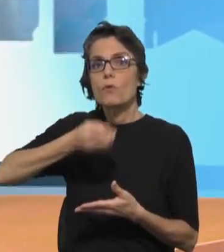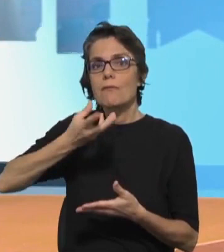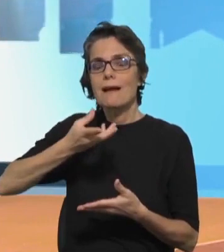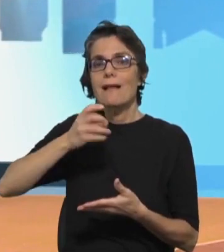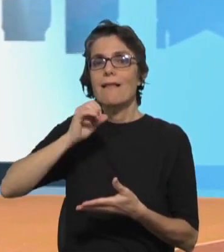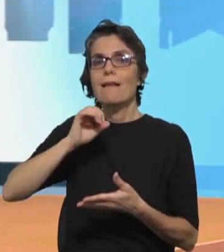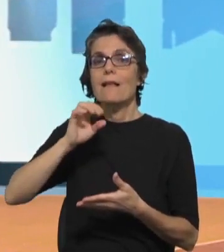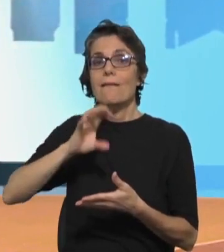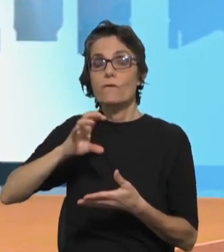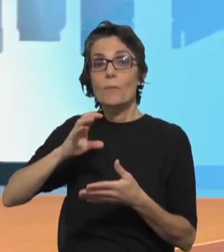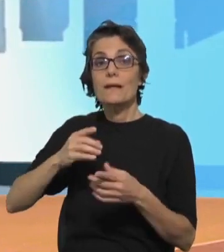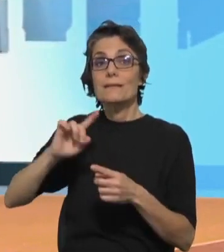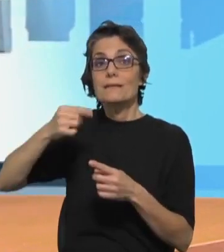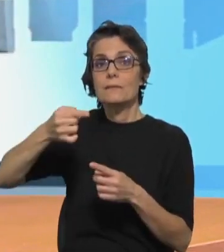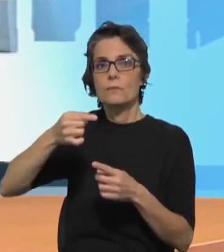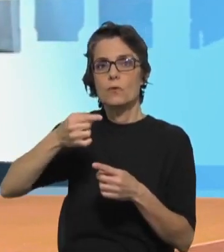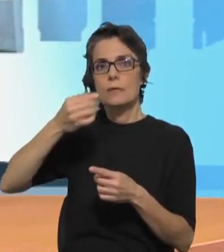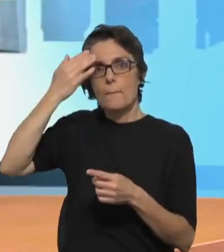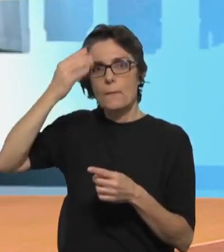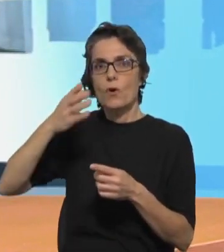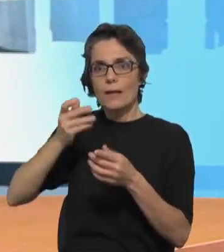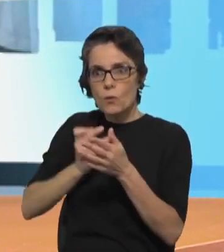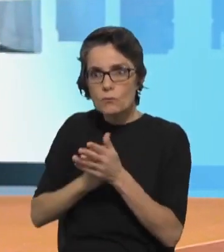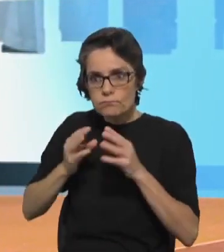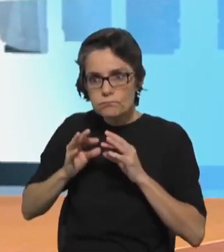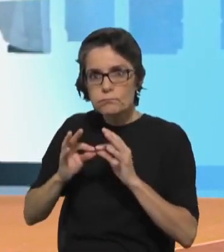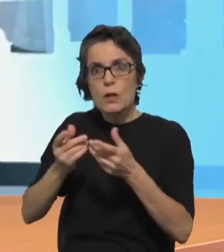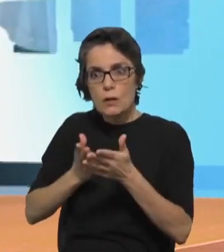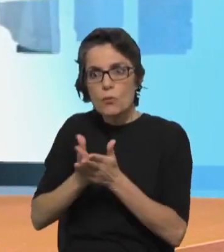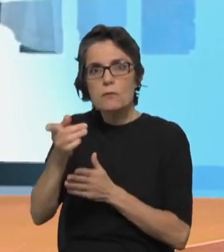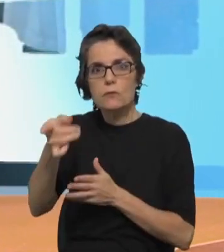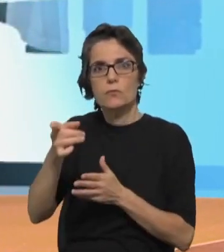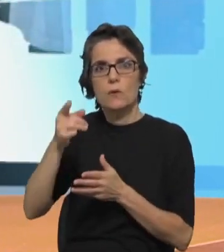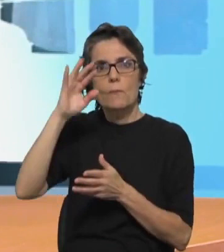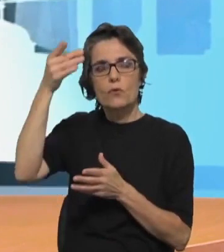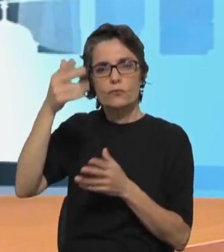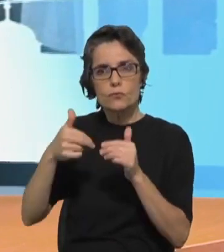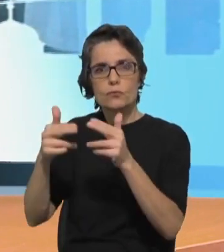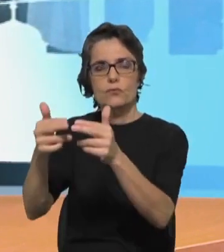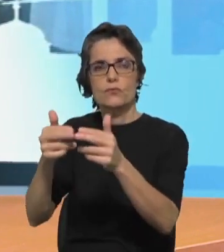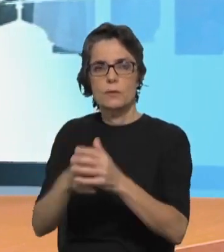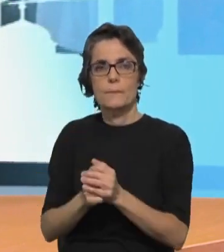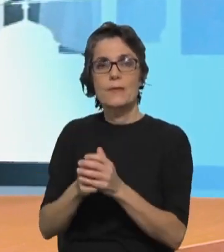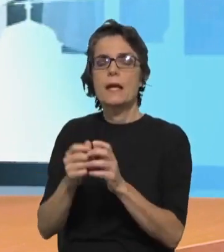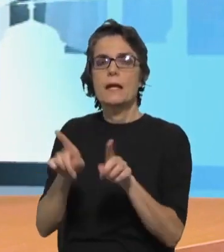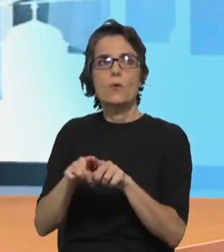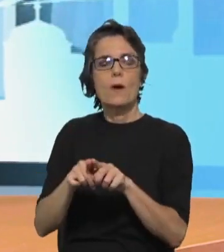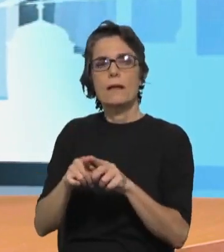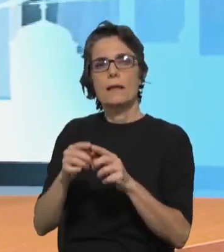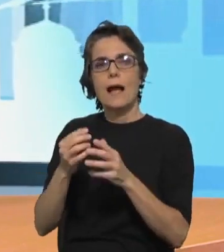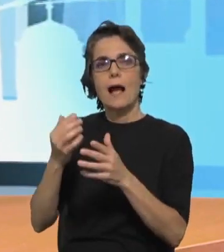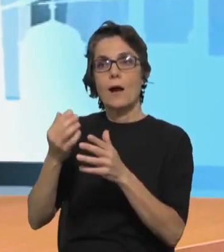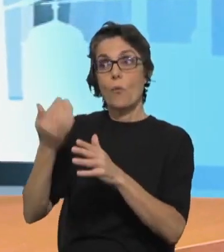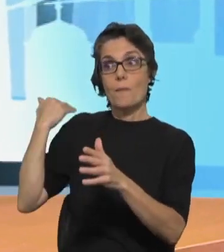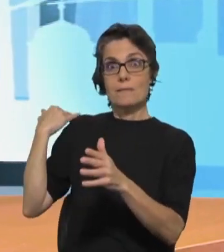ficar em relação ao passado. E isso é muito importante, porque há aqui também uma relação com o futuro, que é, nós quando pensamos